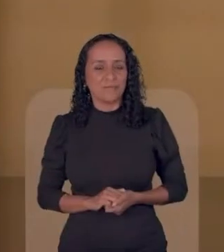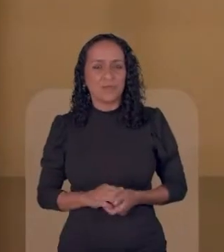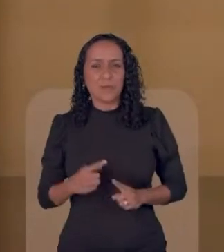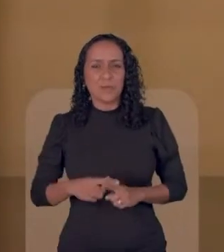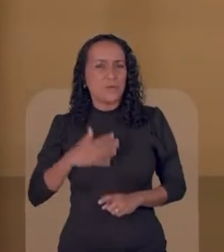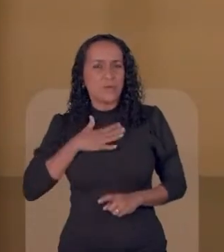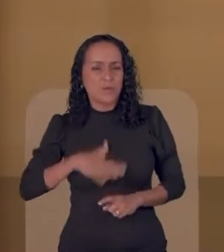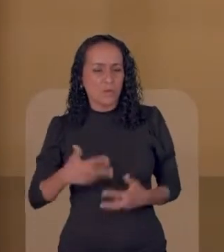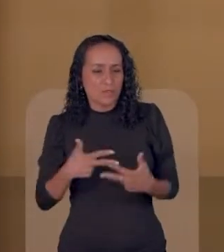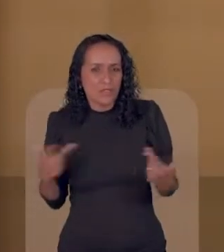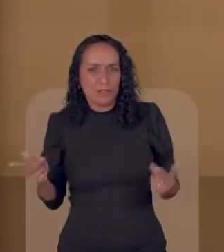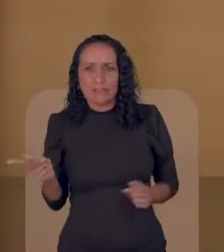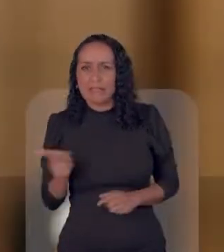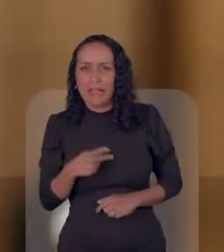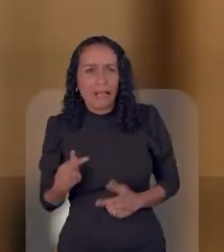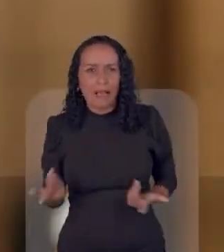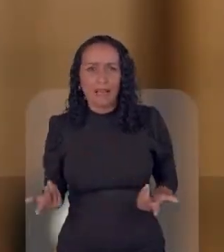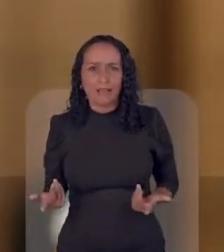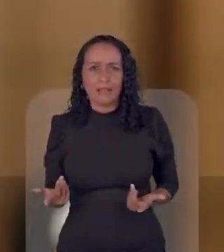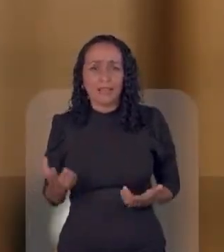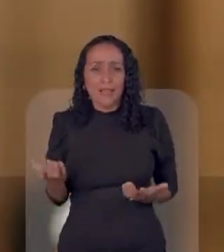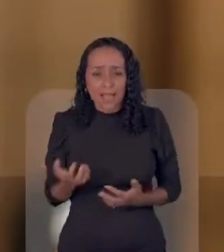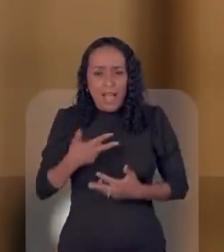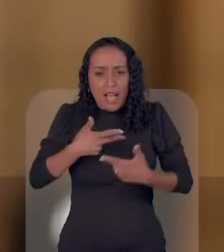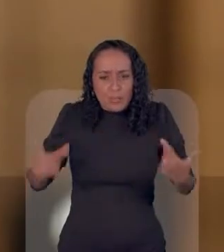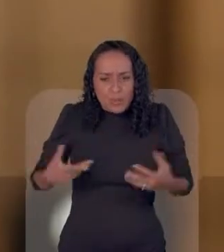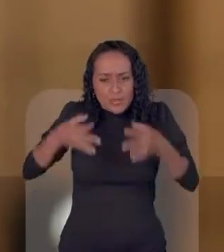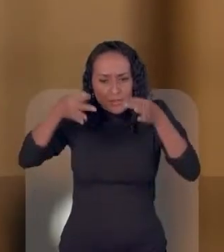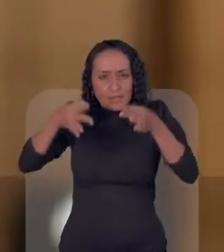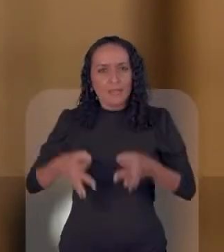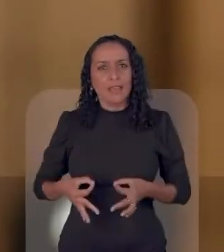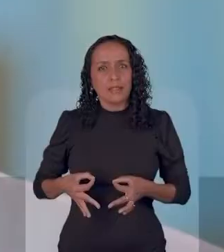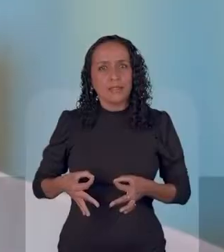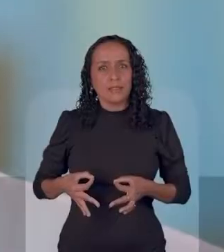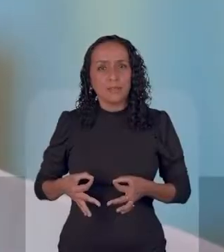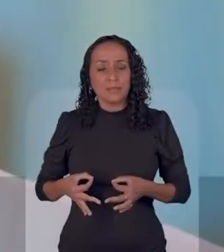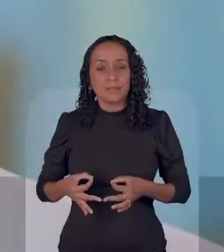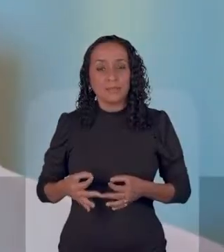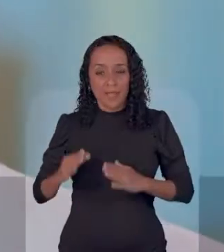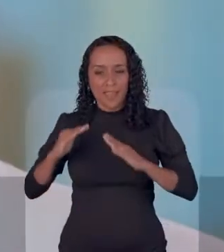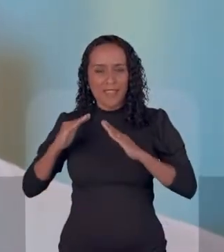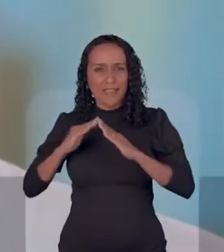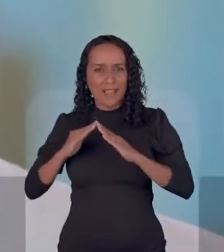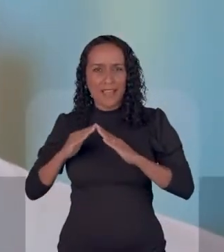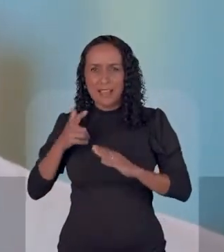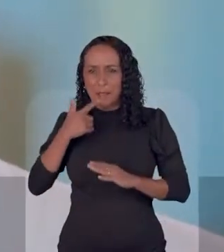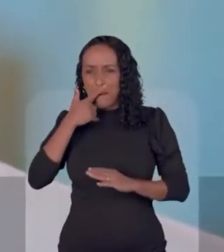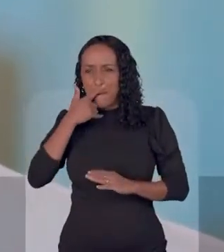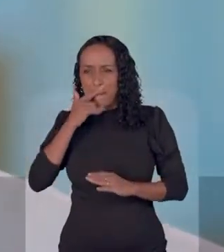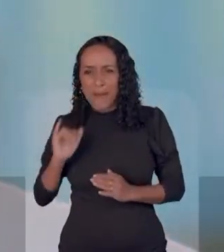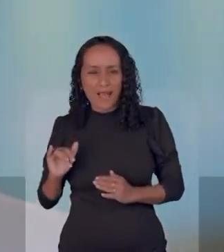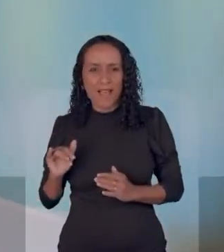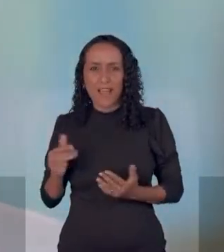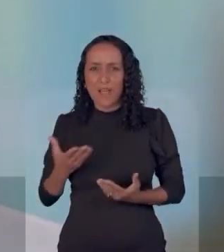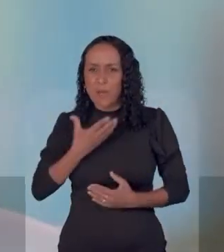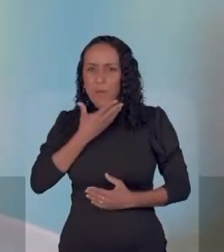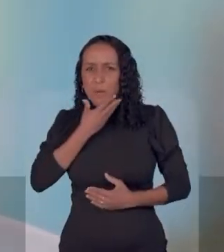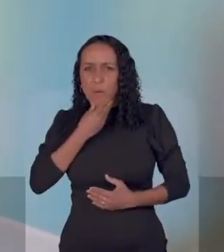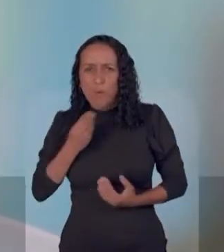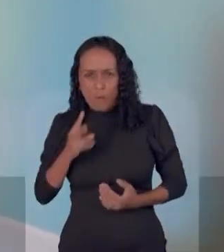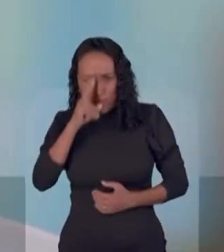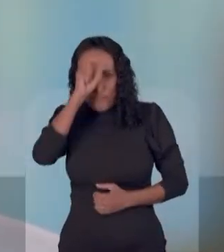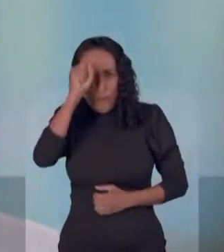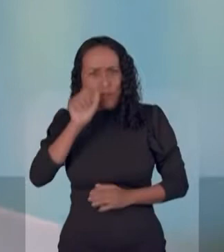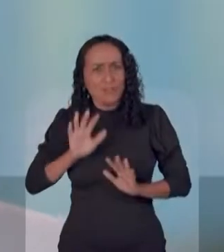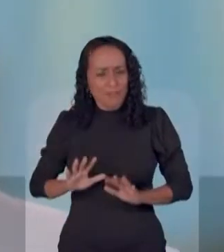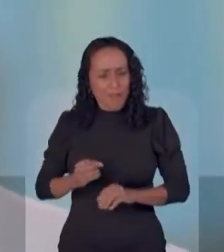Porque ele não gosta de coisa errada. Ele quer as coisas andando corretamente. Dentro de casa é um pai, é um homem muito